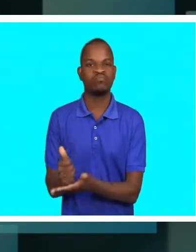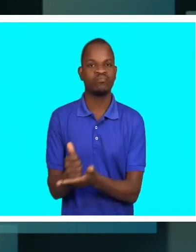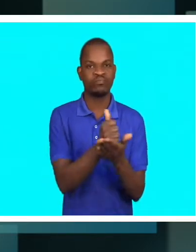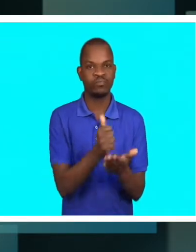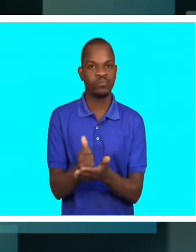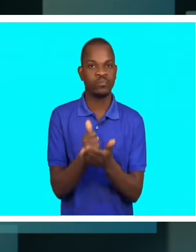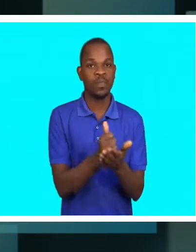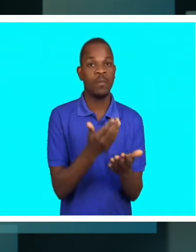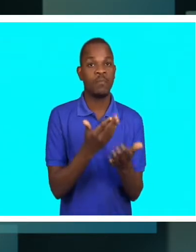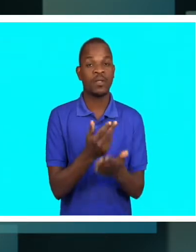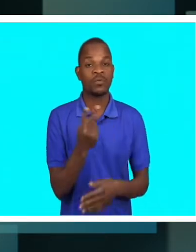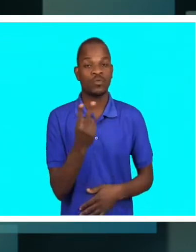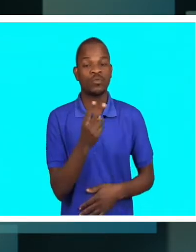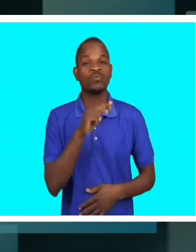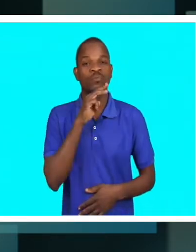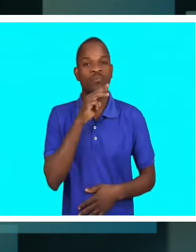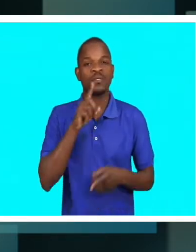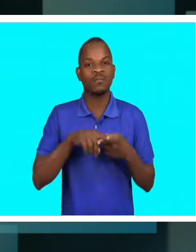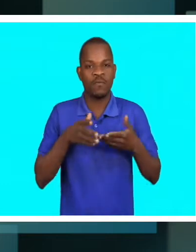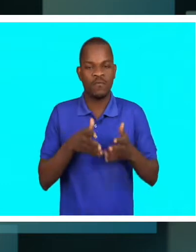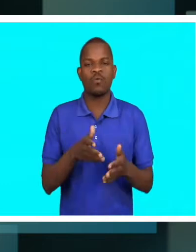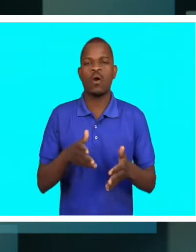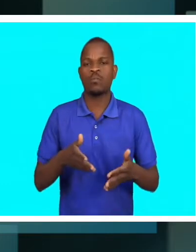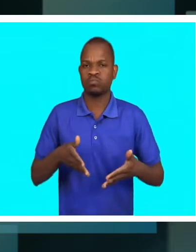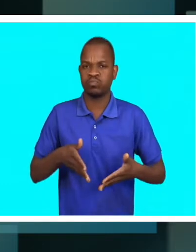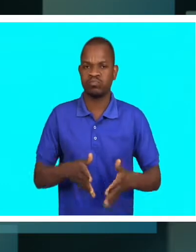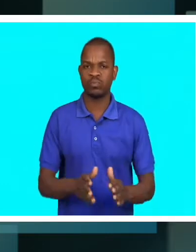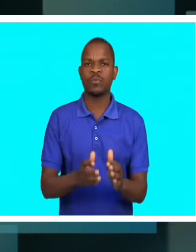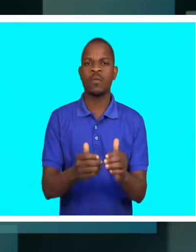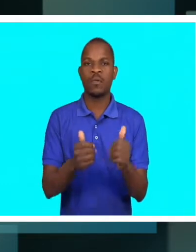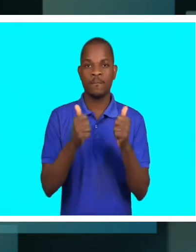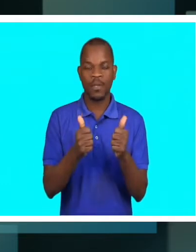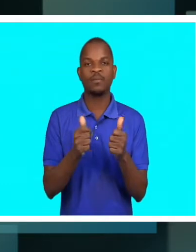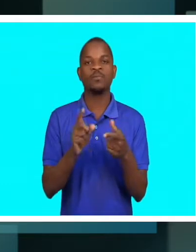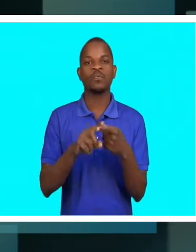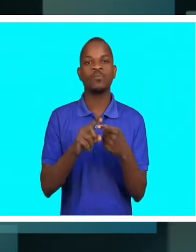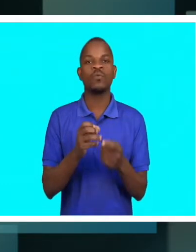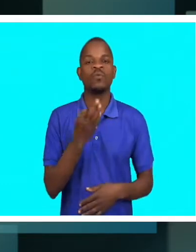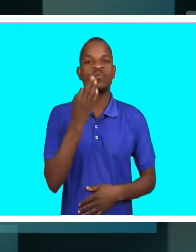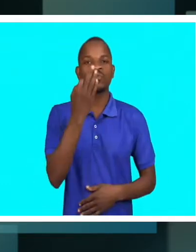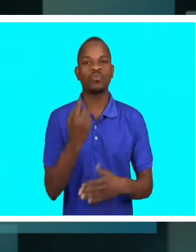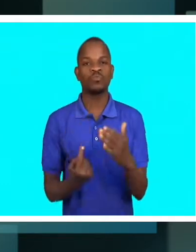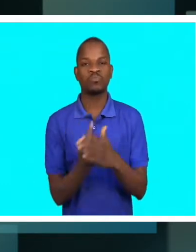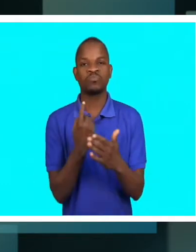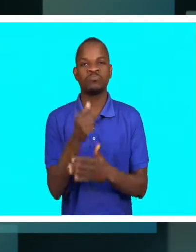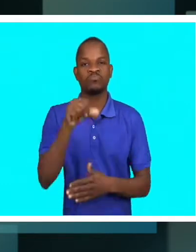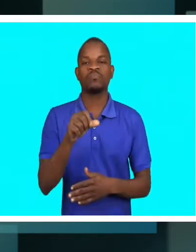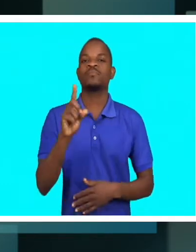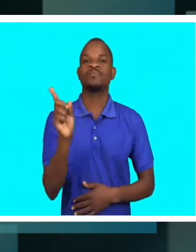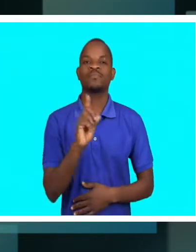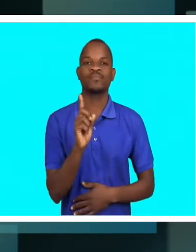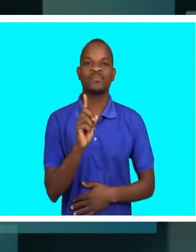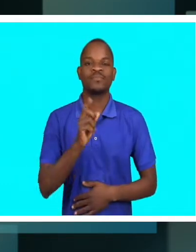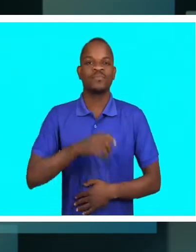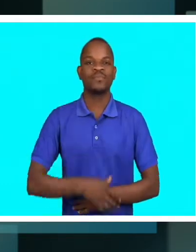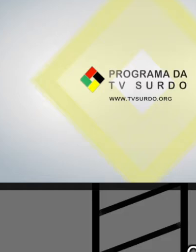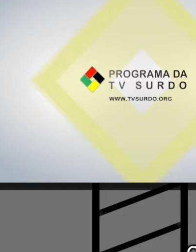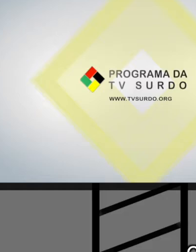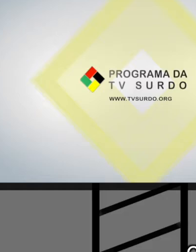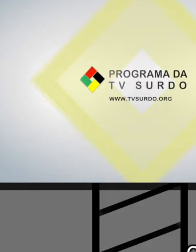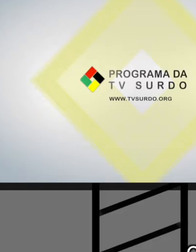os cuidados necessários para que mãe e filho saiam com saúde e com um parto bem seguro, sem trazer consequências